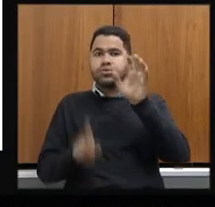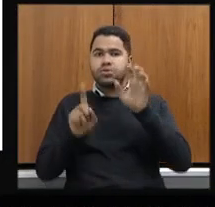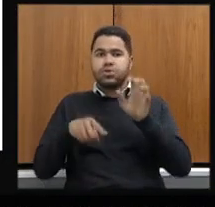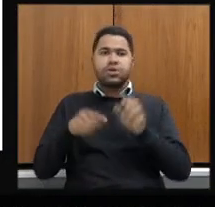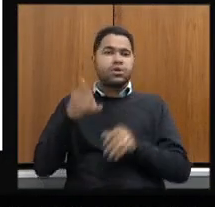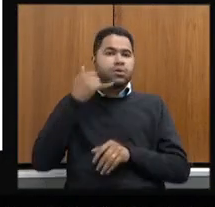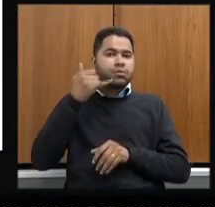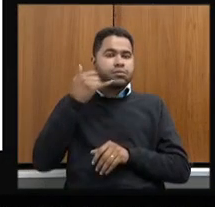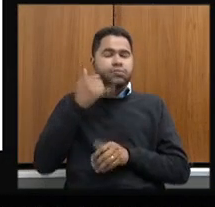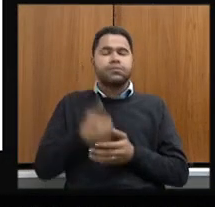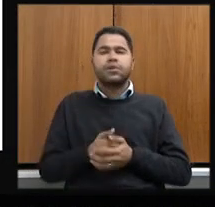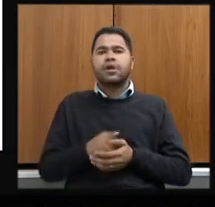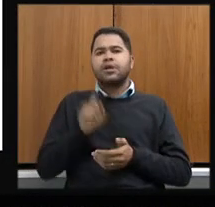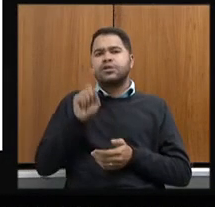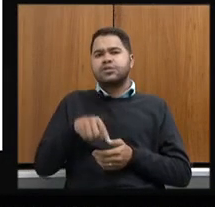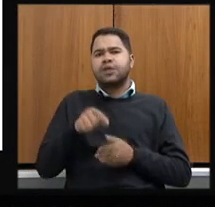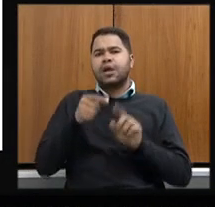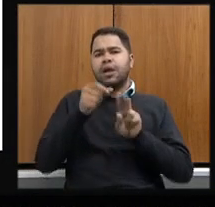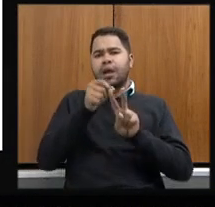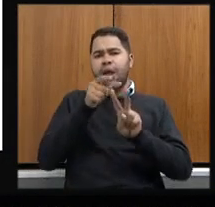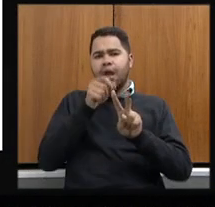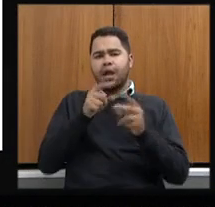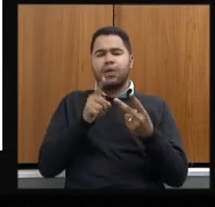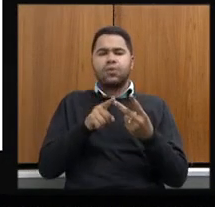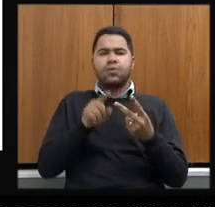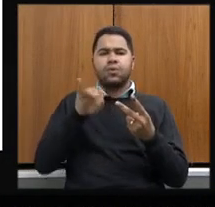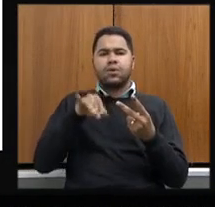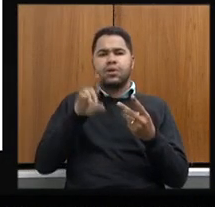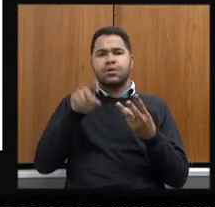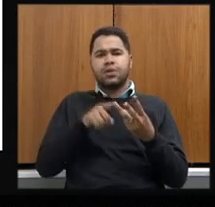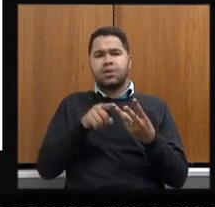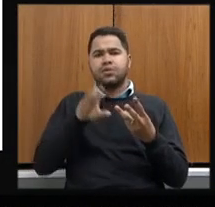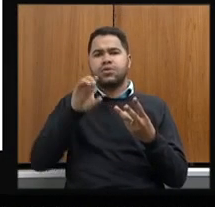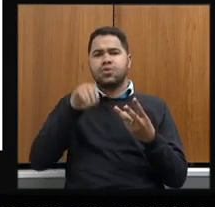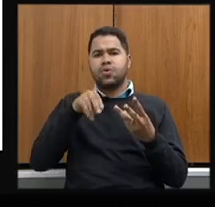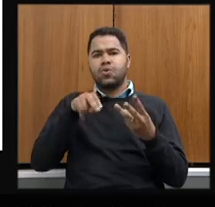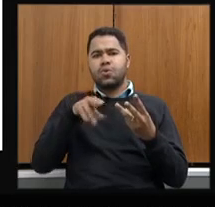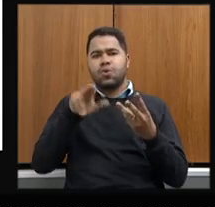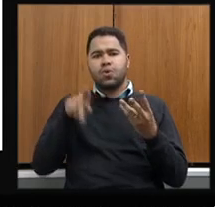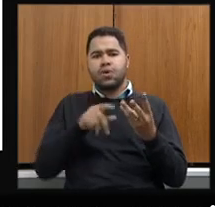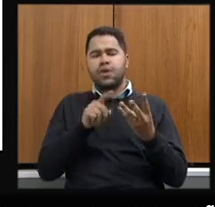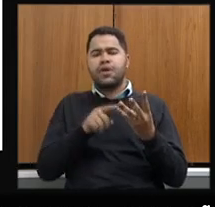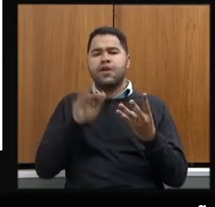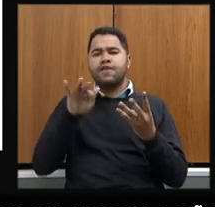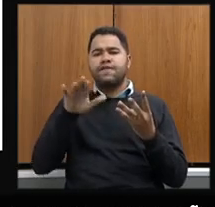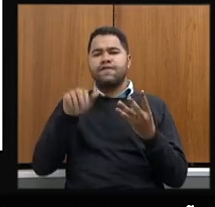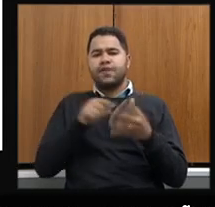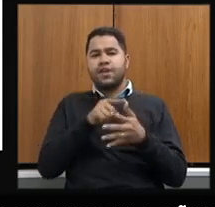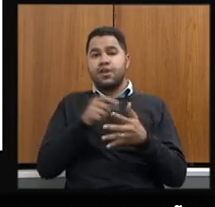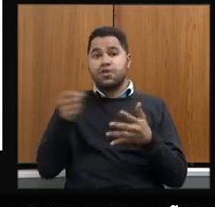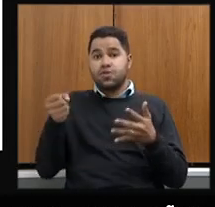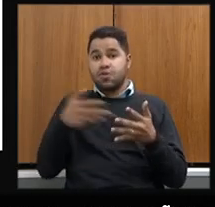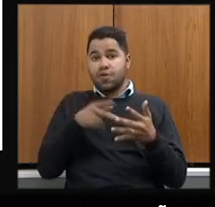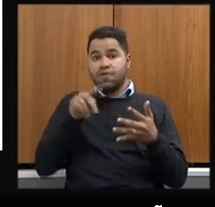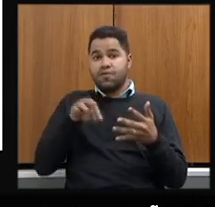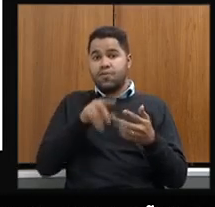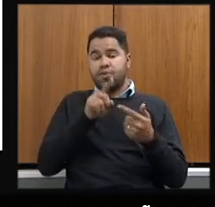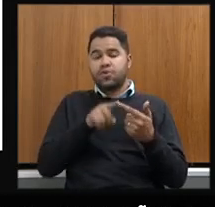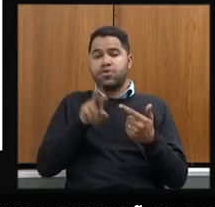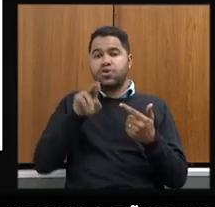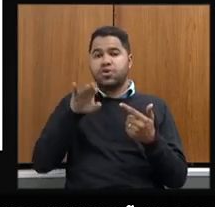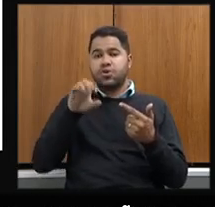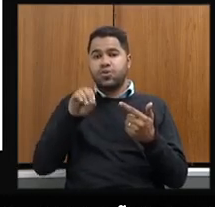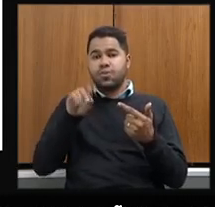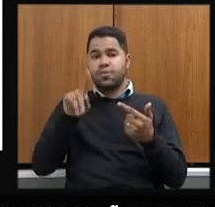os municípios de arcos Candeias Carlos Chagas Congonhas do Norte Frei Gaspar Nova Ponte Rio do Prado